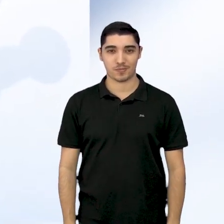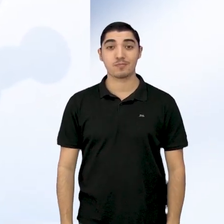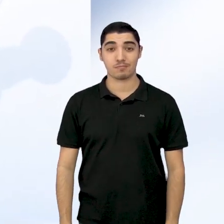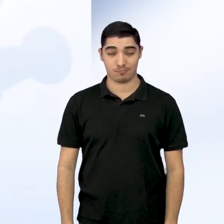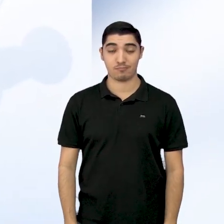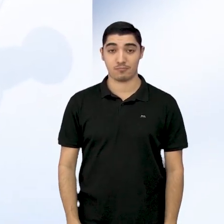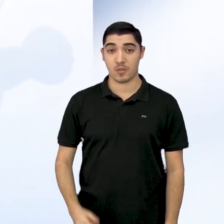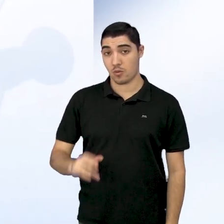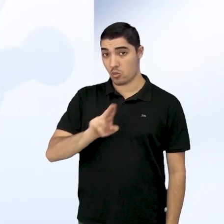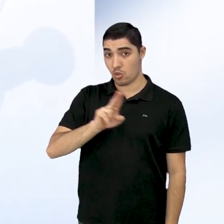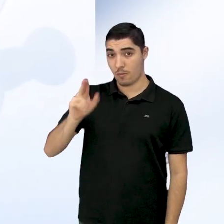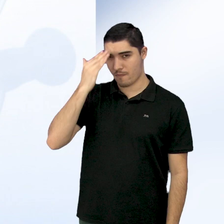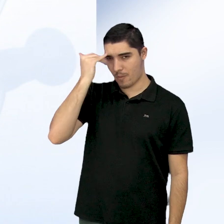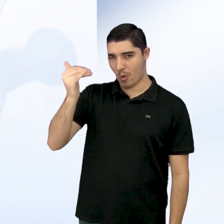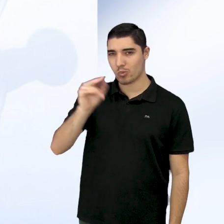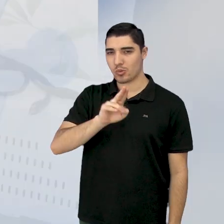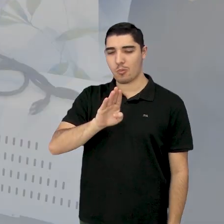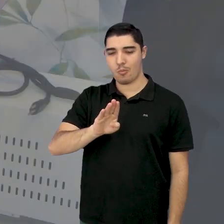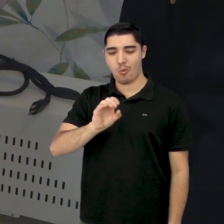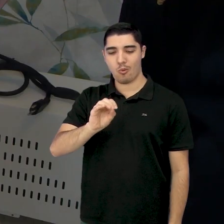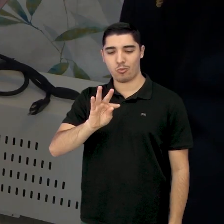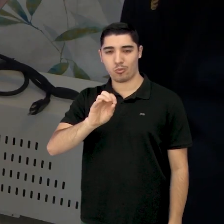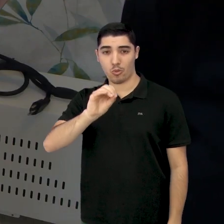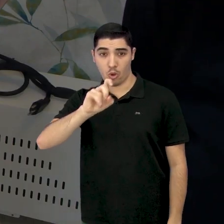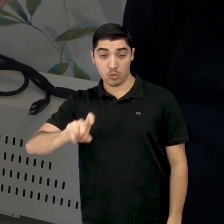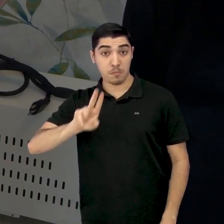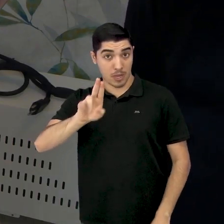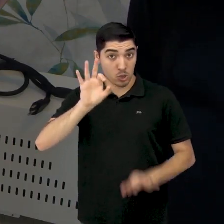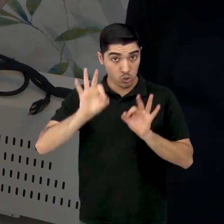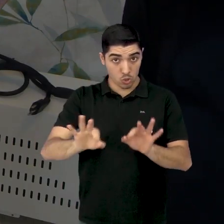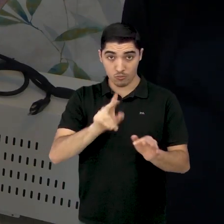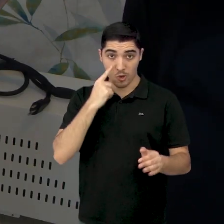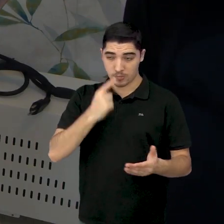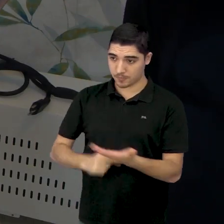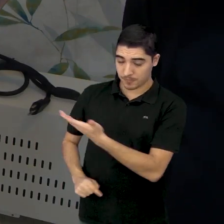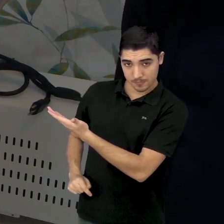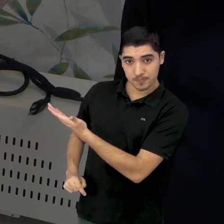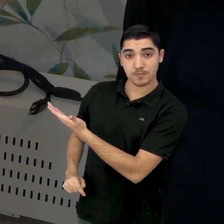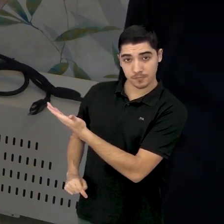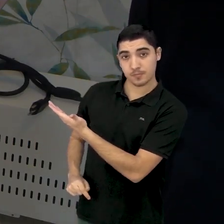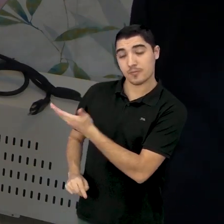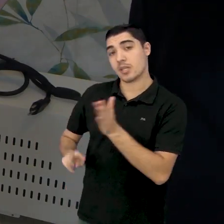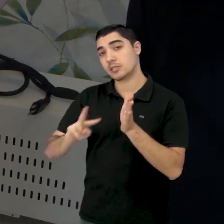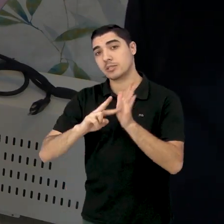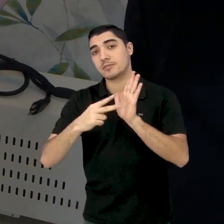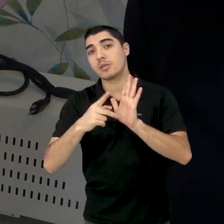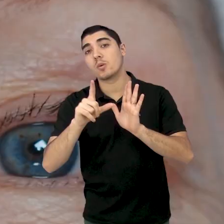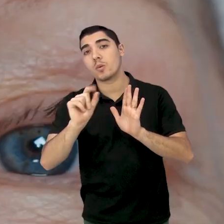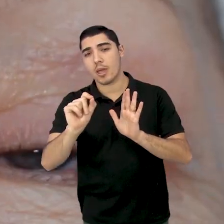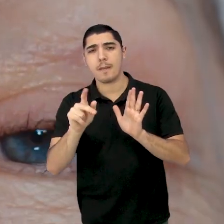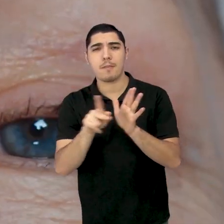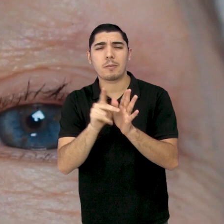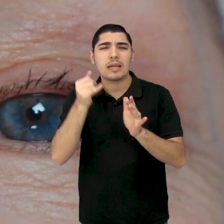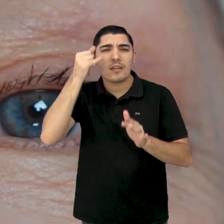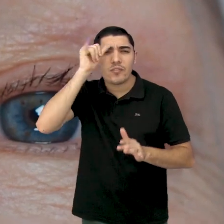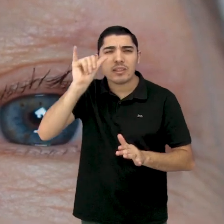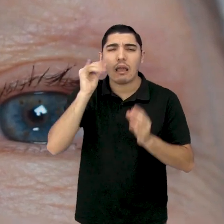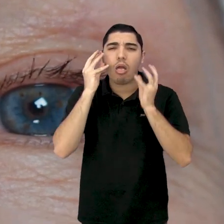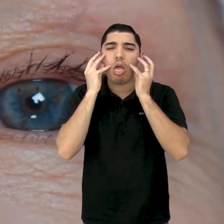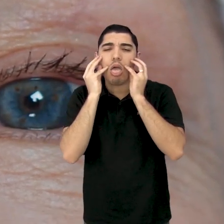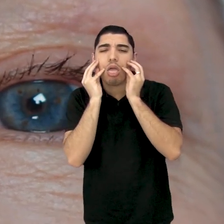de Botox, a toxina botulínica é utilizada com o objetivo de evitar a contração muscular,